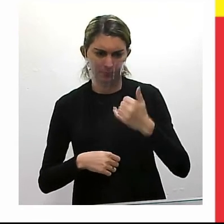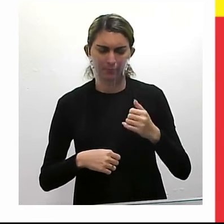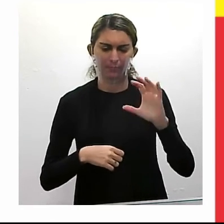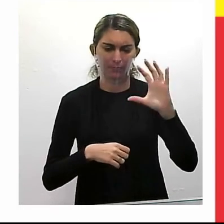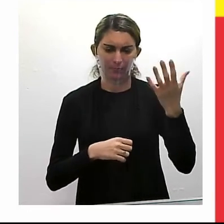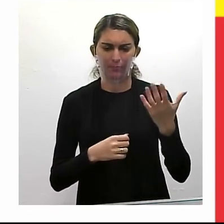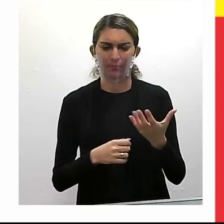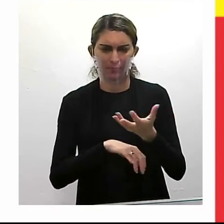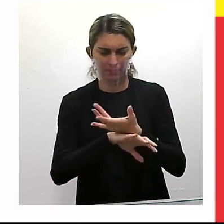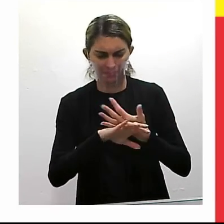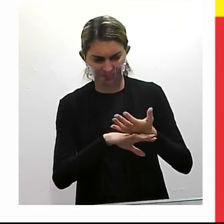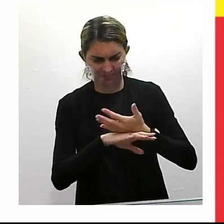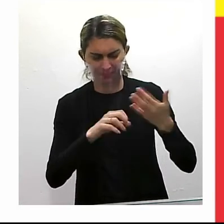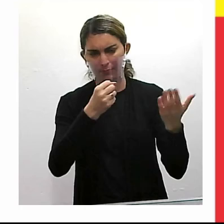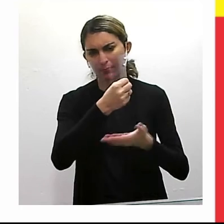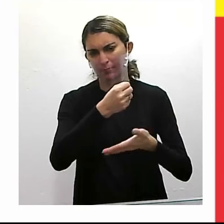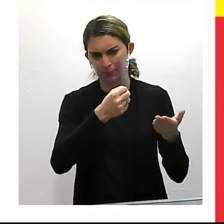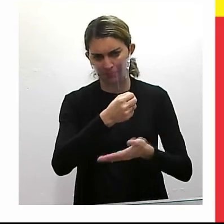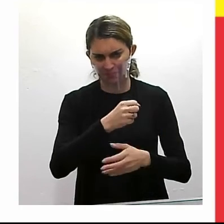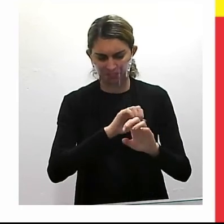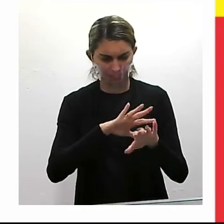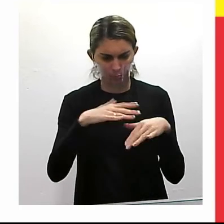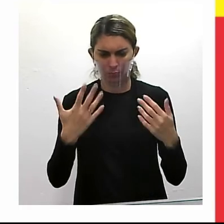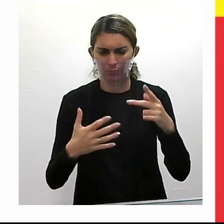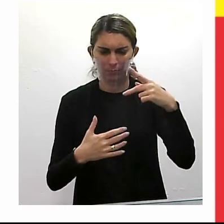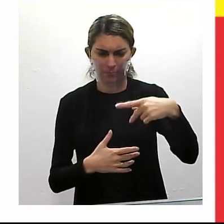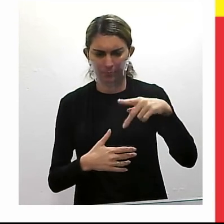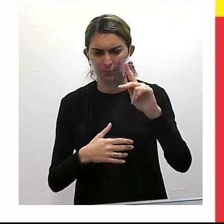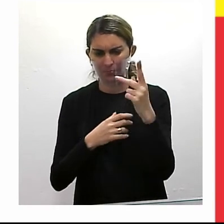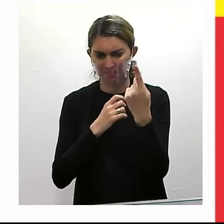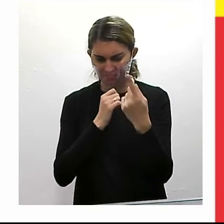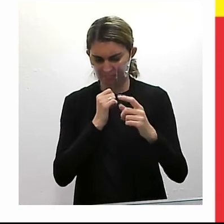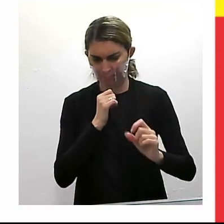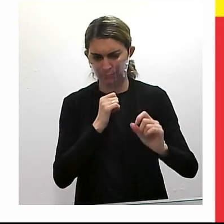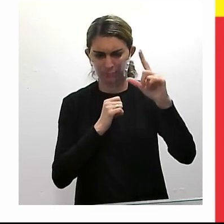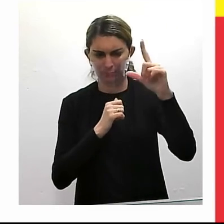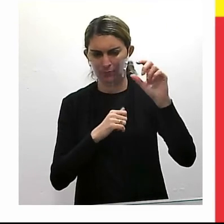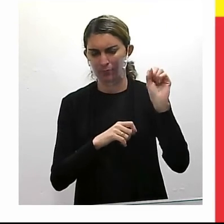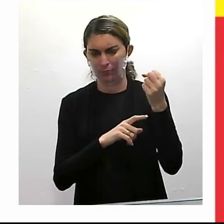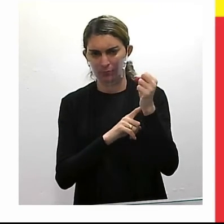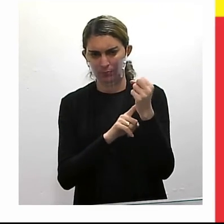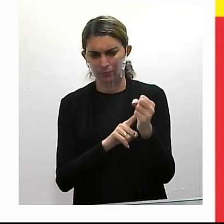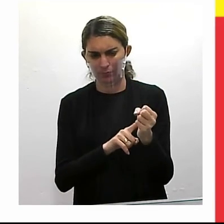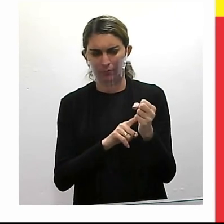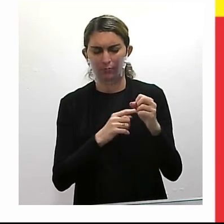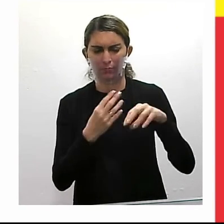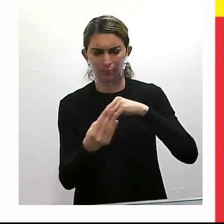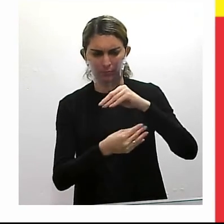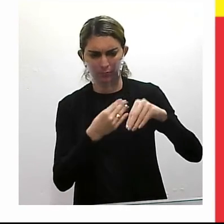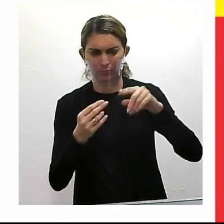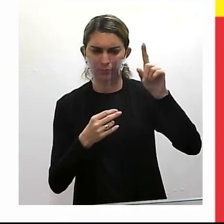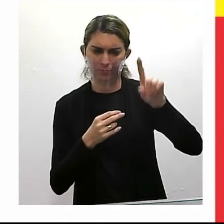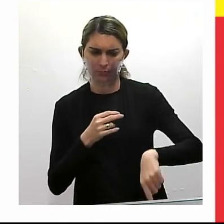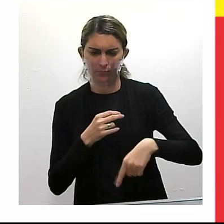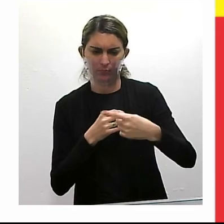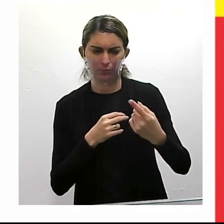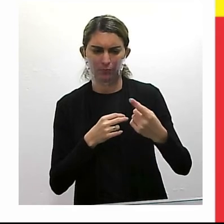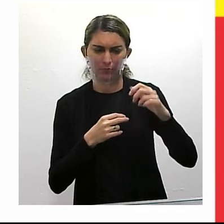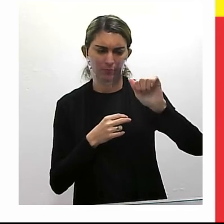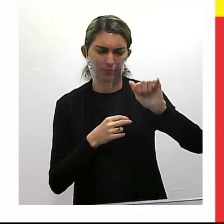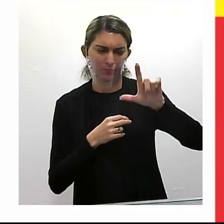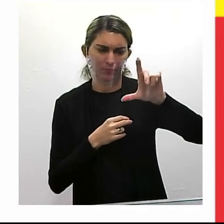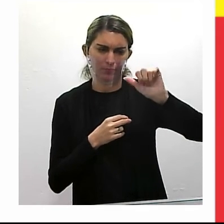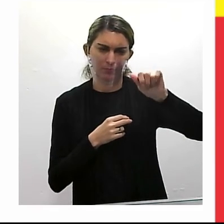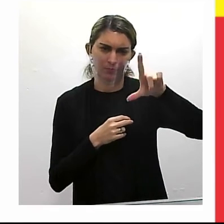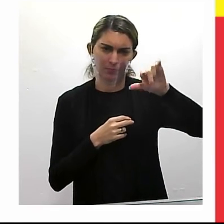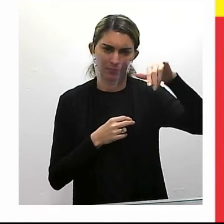ácidos e bases, né? Então, a gente sabe que quando o pH é maior do que 8, a solução é alcalina. Vou